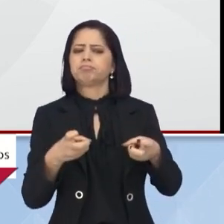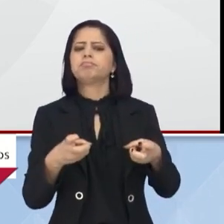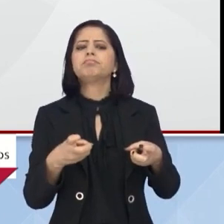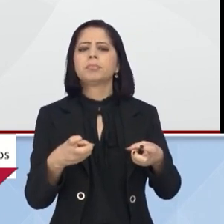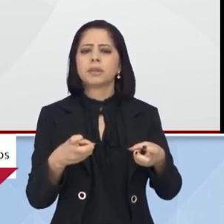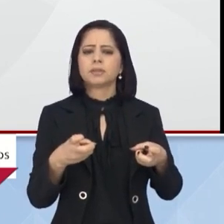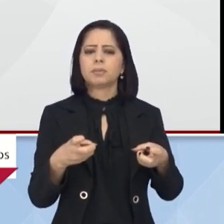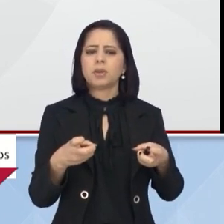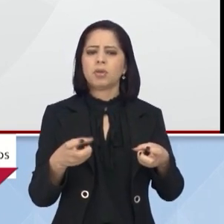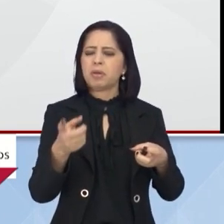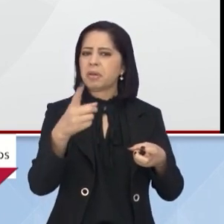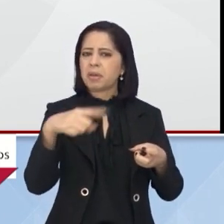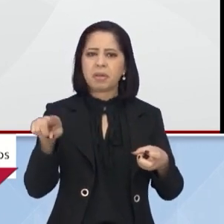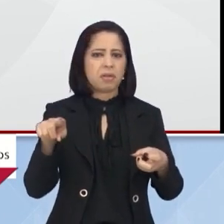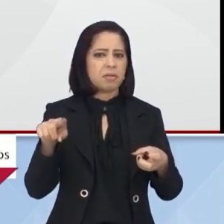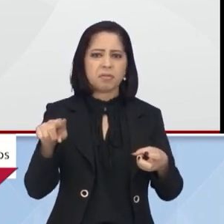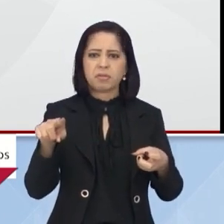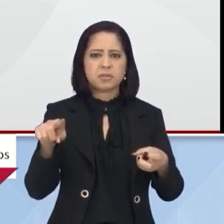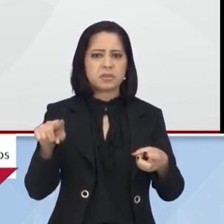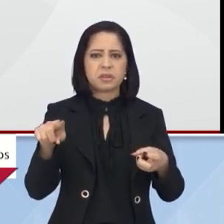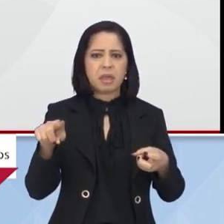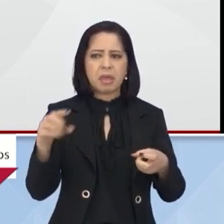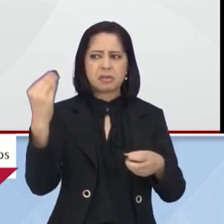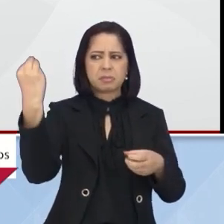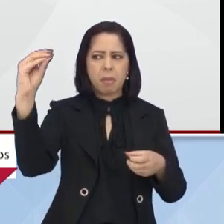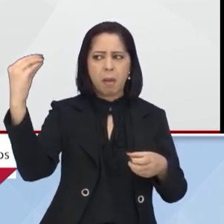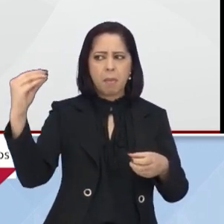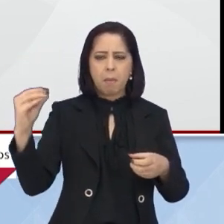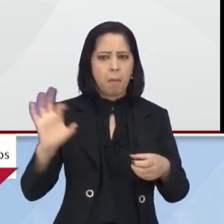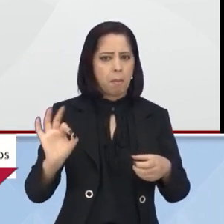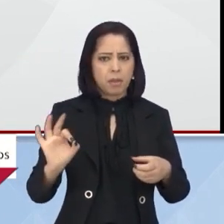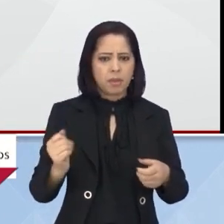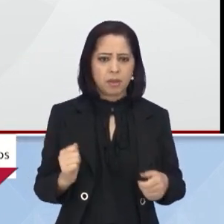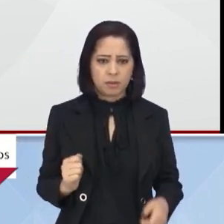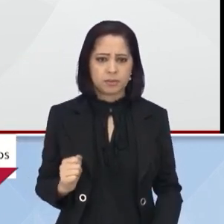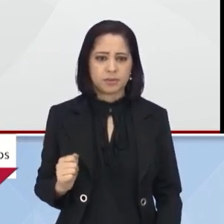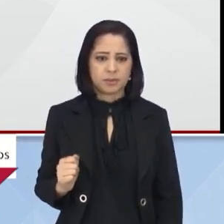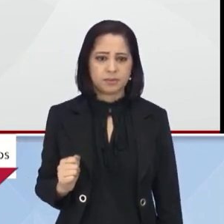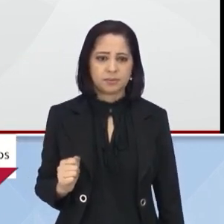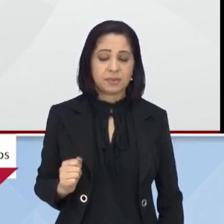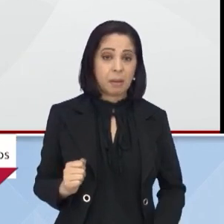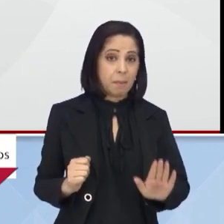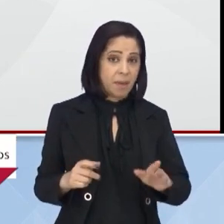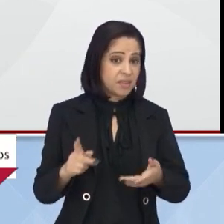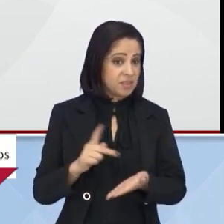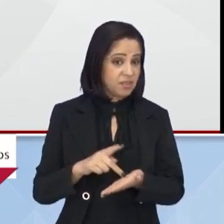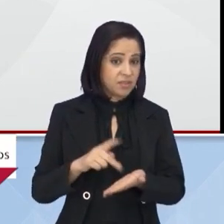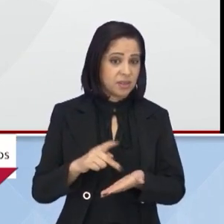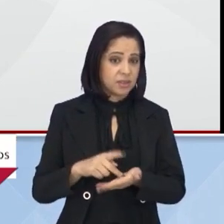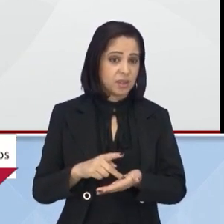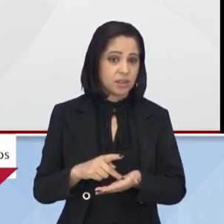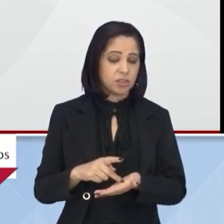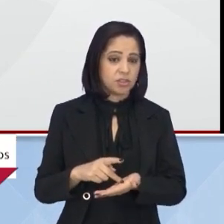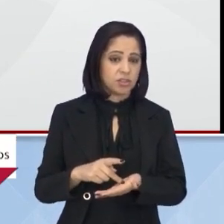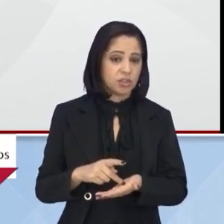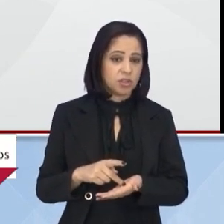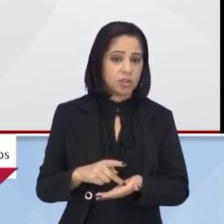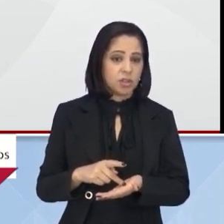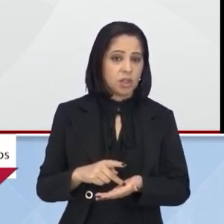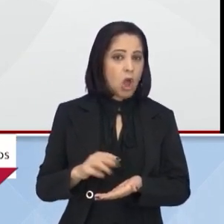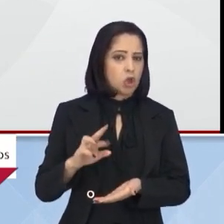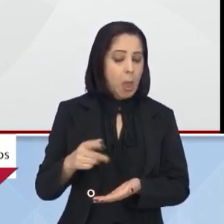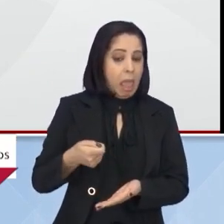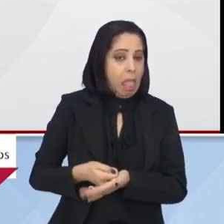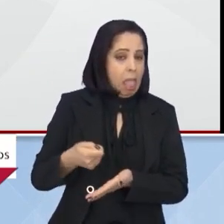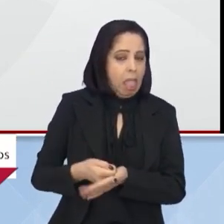grande de vocês em atender essa exigência do tribunal eh só que na verdade não é uma exigência do tribunal a gente incluiu